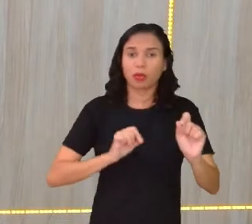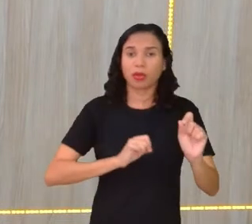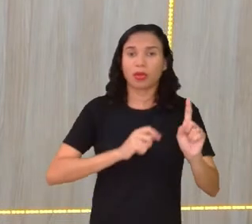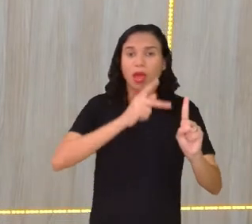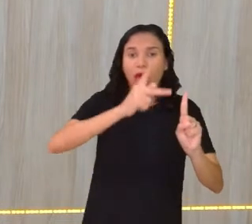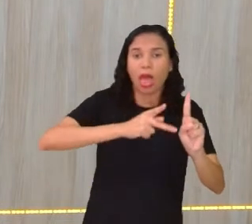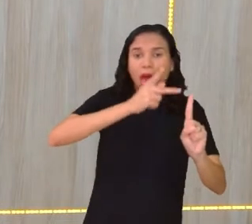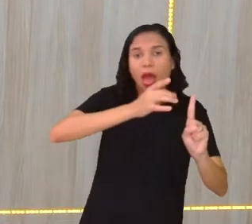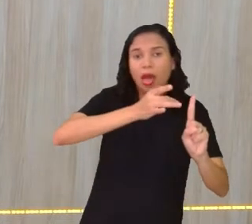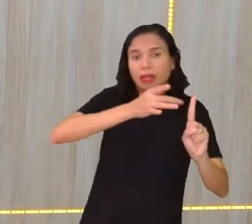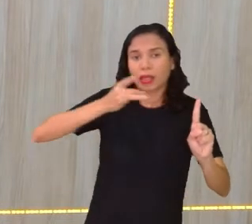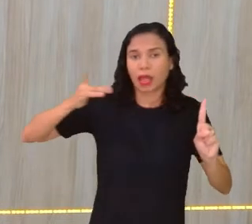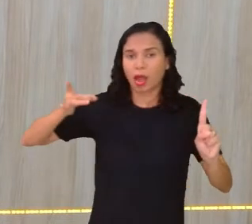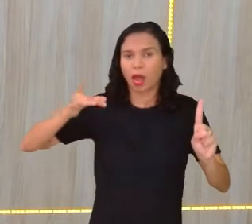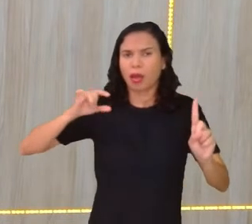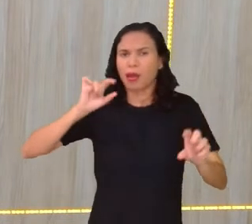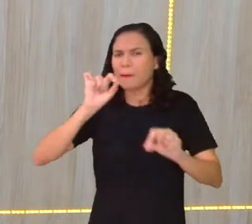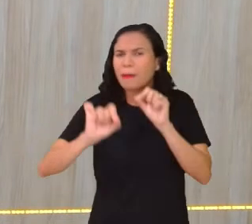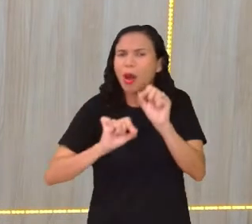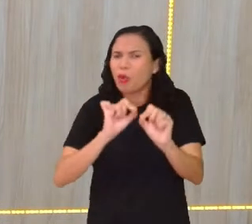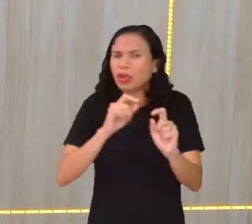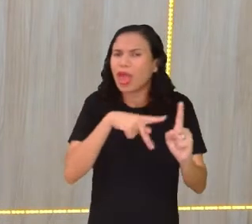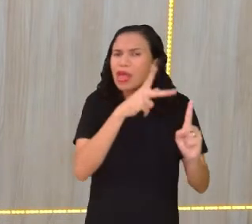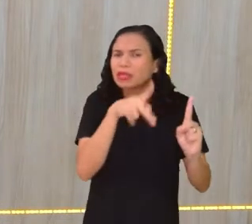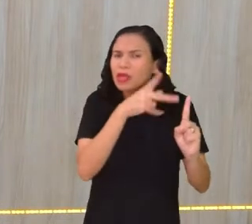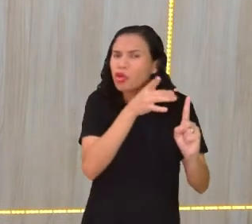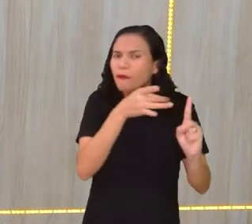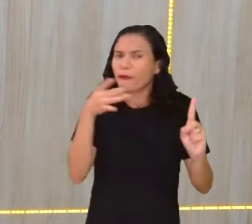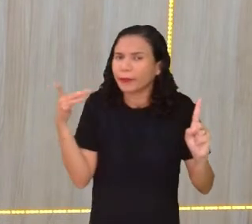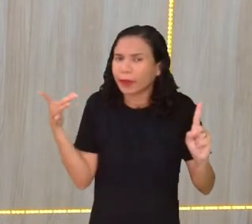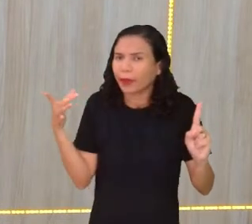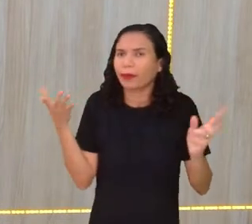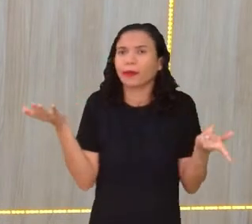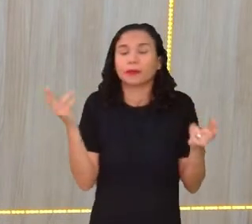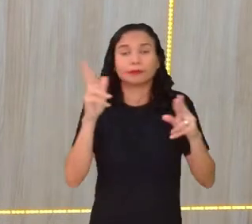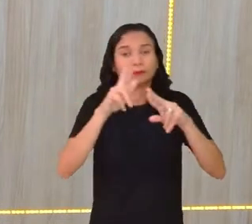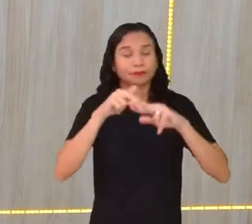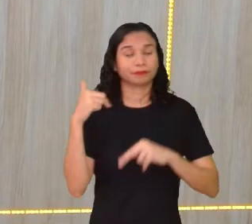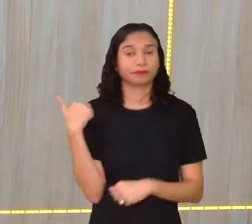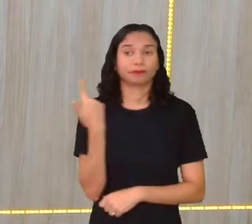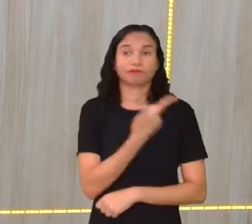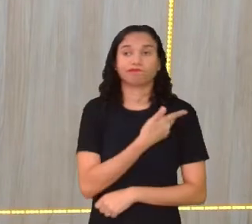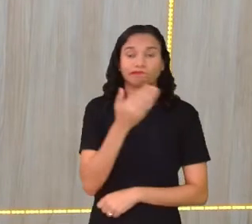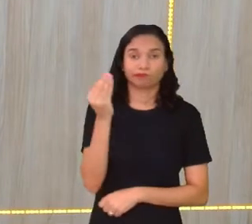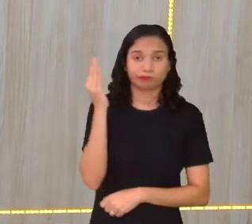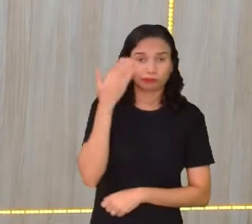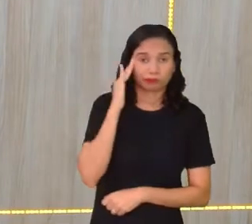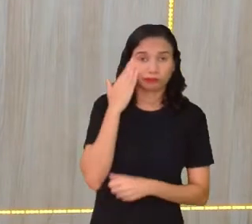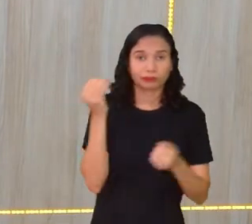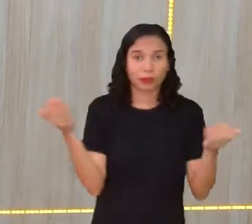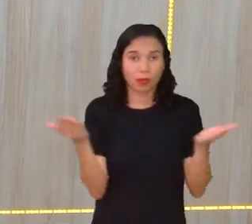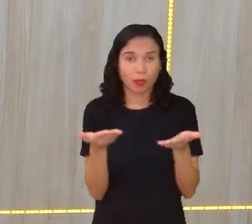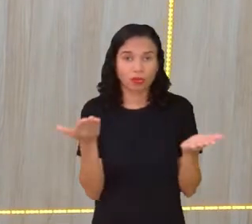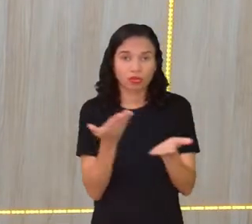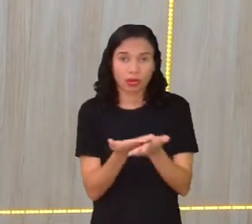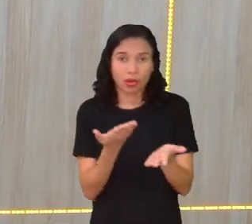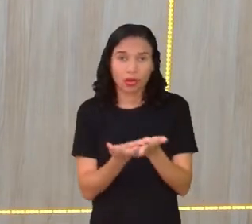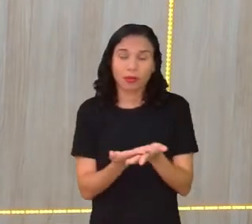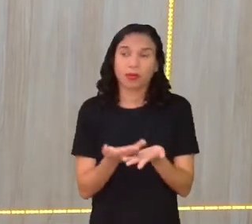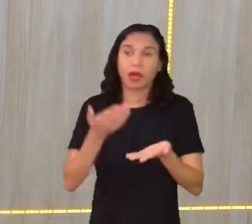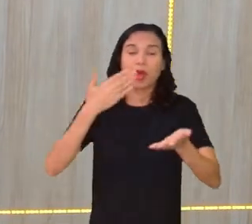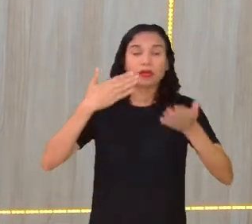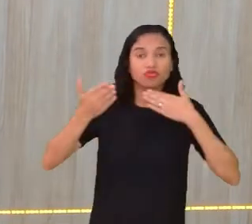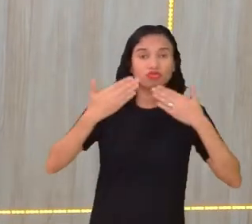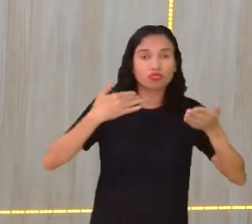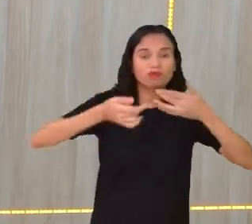né? Mas o que seria xenofobia, né? Então é isso que a gente vai tentar entender na aula de hoje,